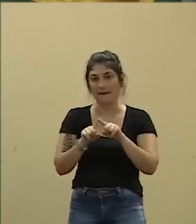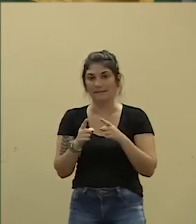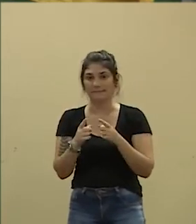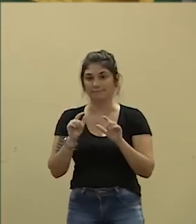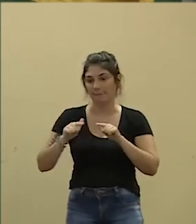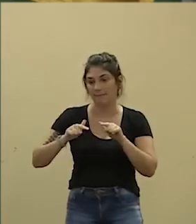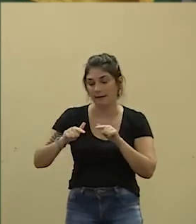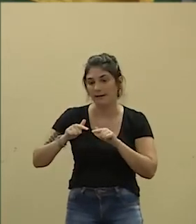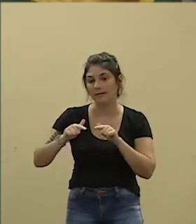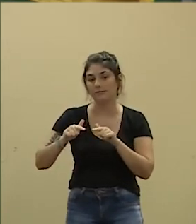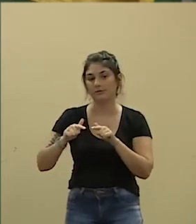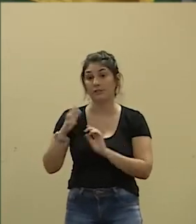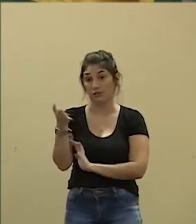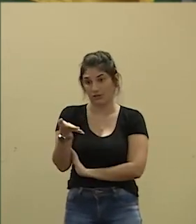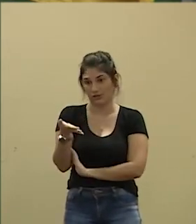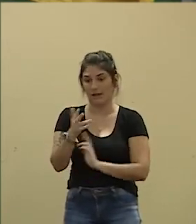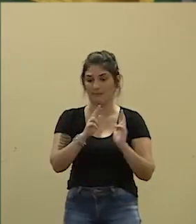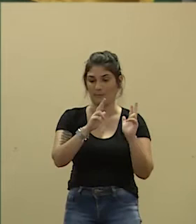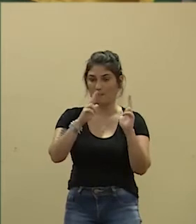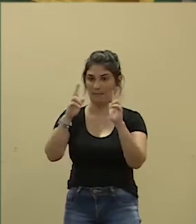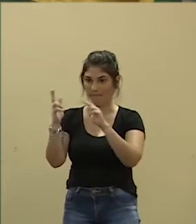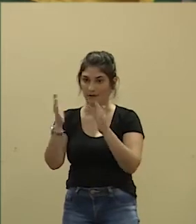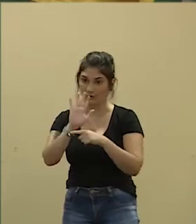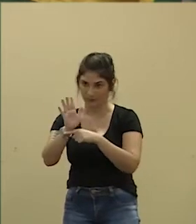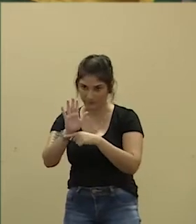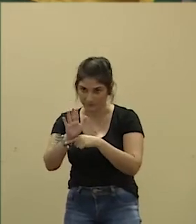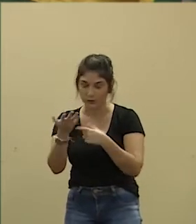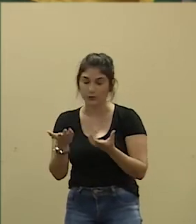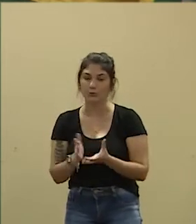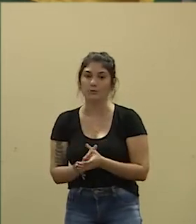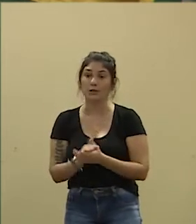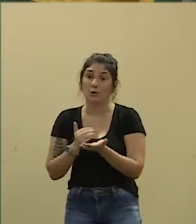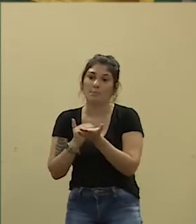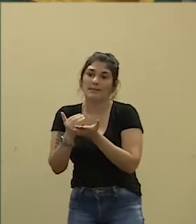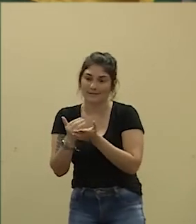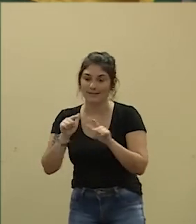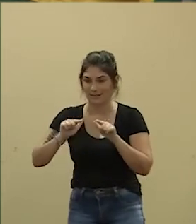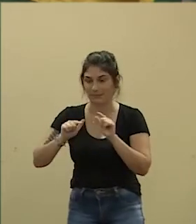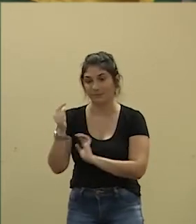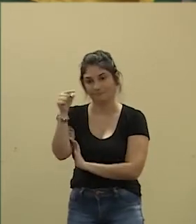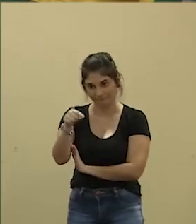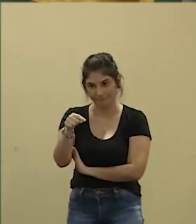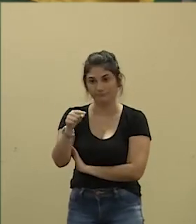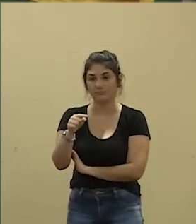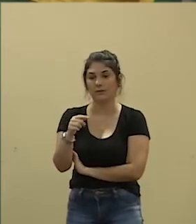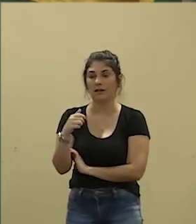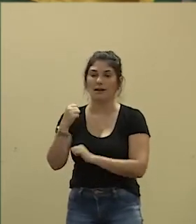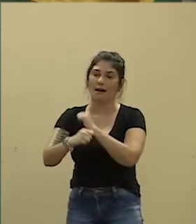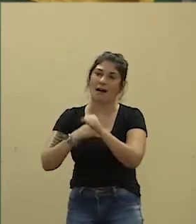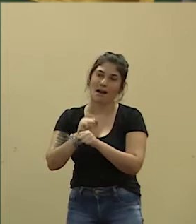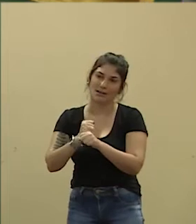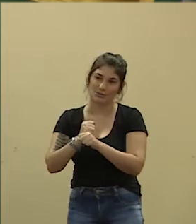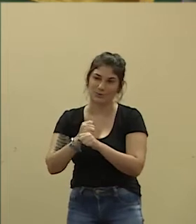com edição de vídeo comecei minha carreira profissional com edição de vídeo trabalhei durante muitos anos em tv